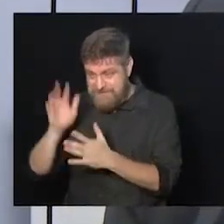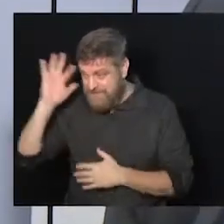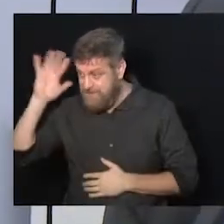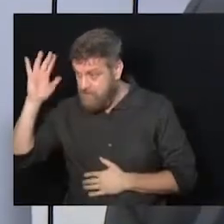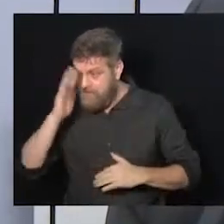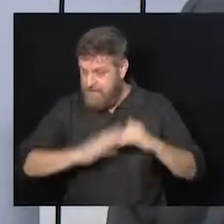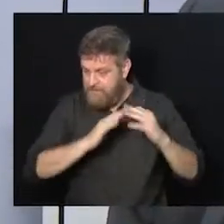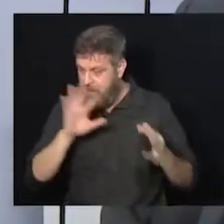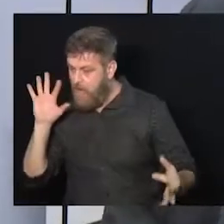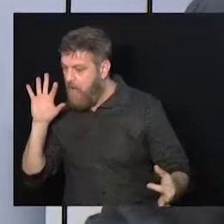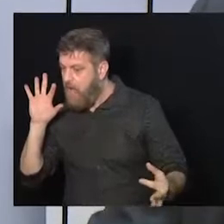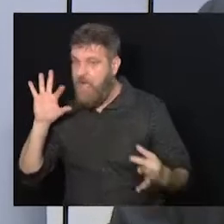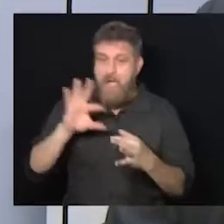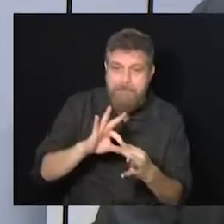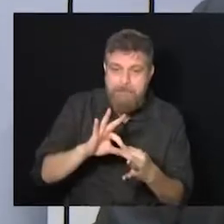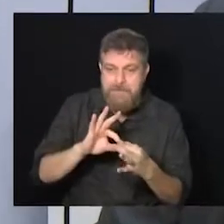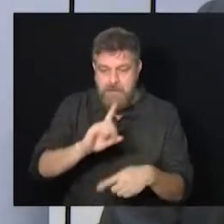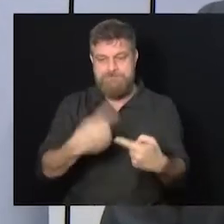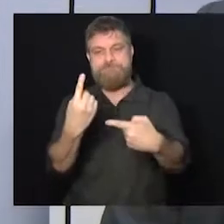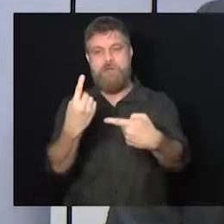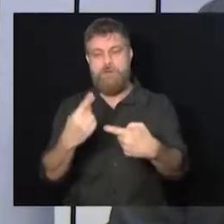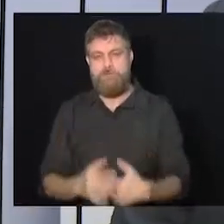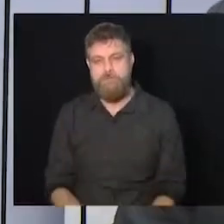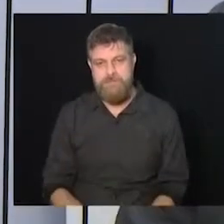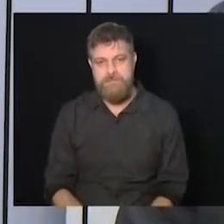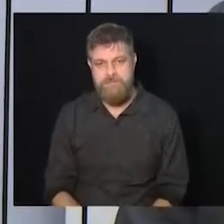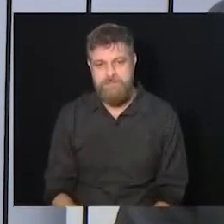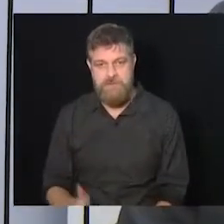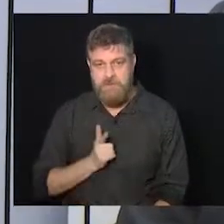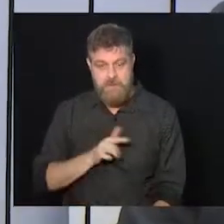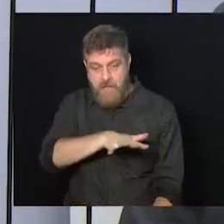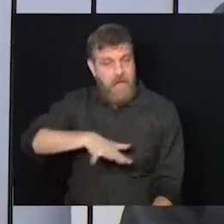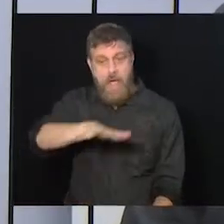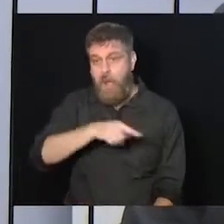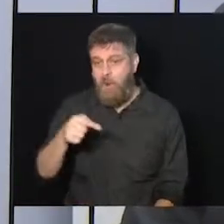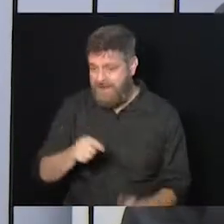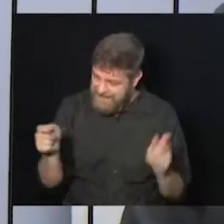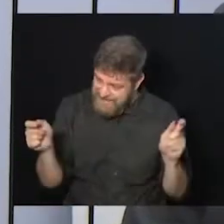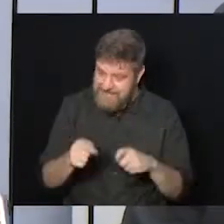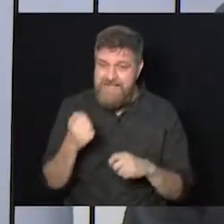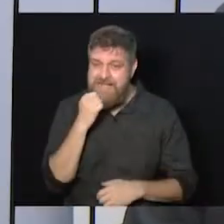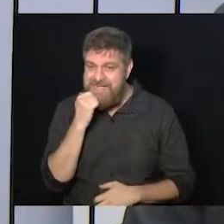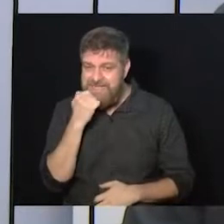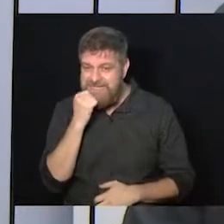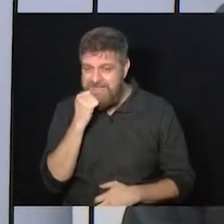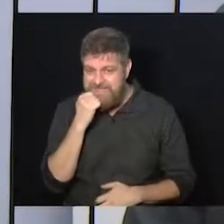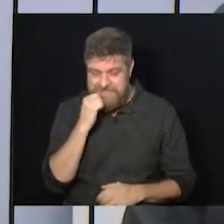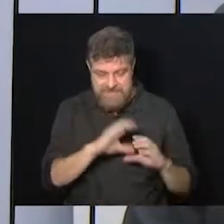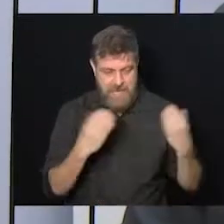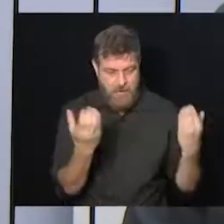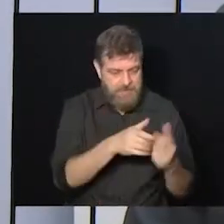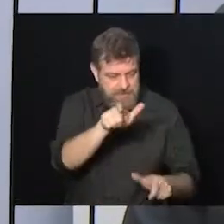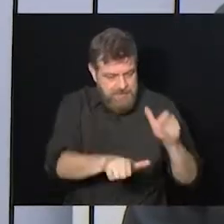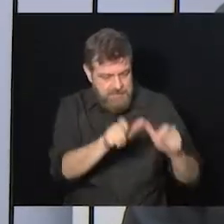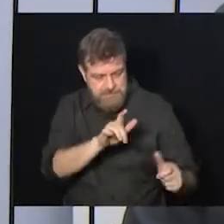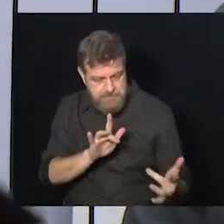realidade transformadora. Né? E esse é um único espaço onde a ciência pode chegar até a comunidade,